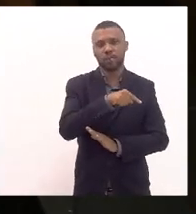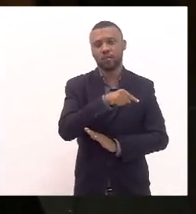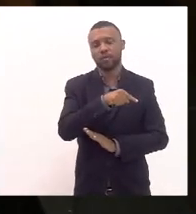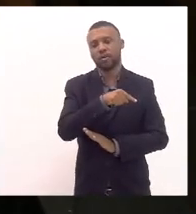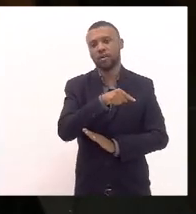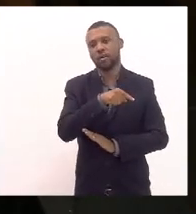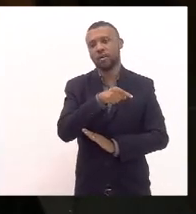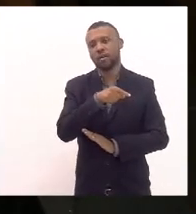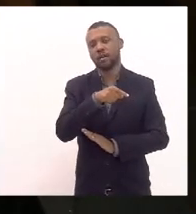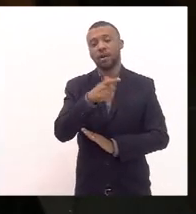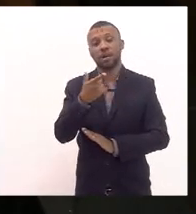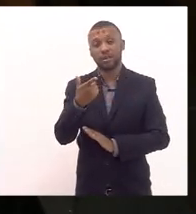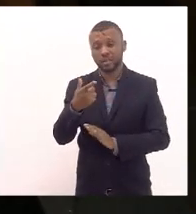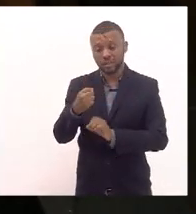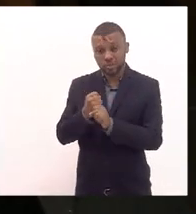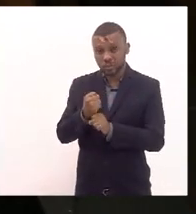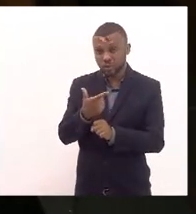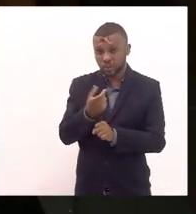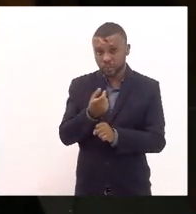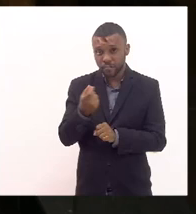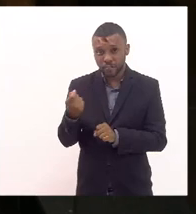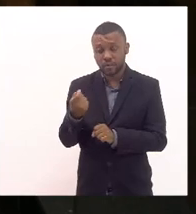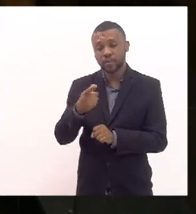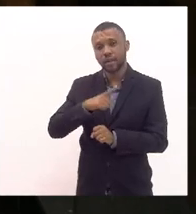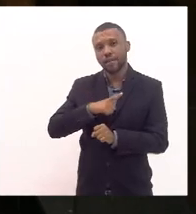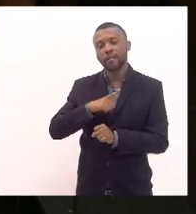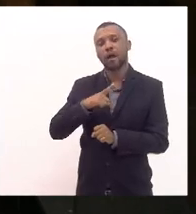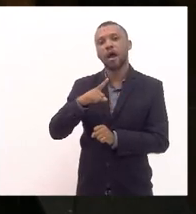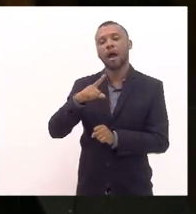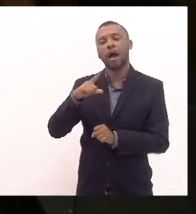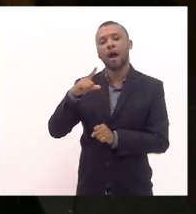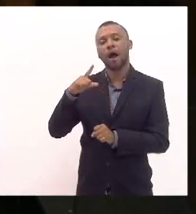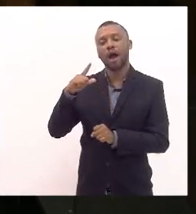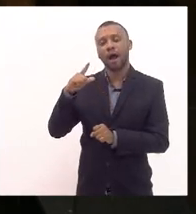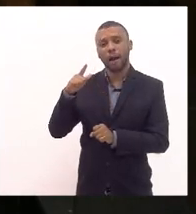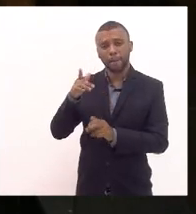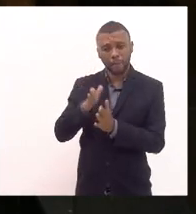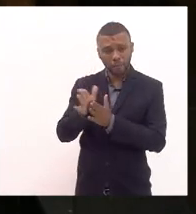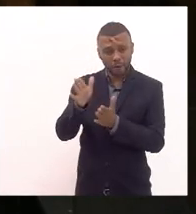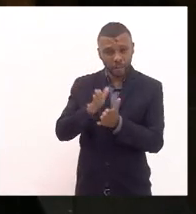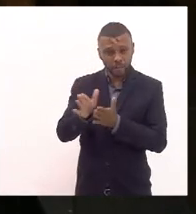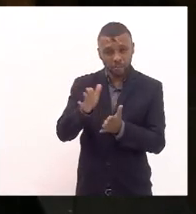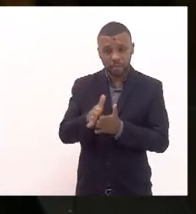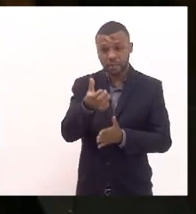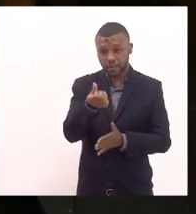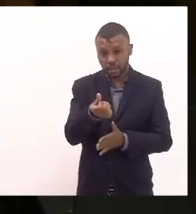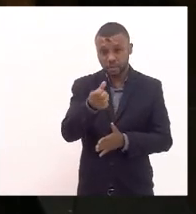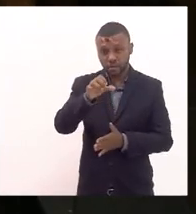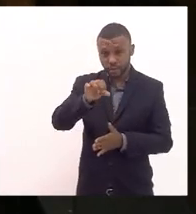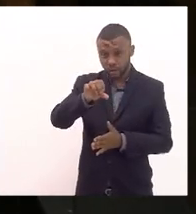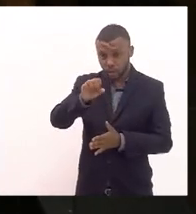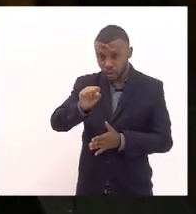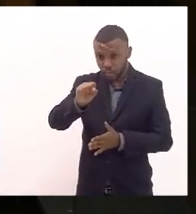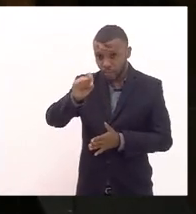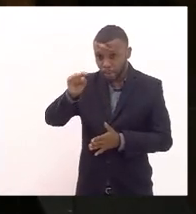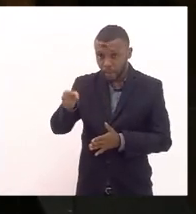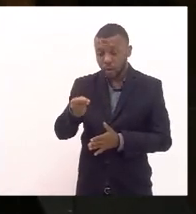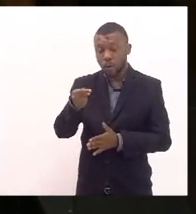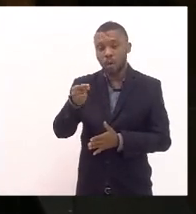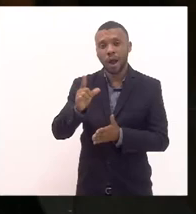2020 a publicação de 788 mil artigos científicos é o que dá uma média de